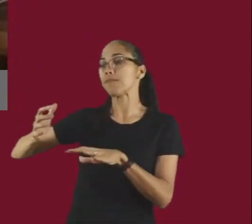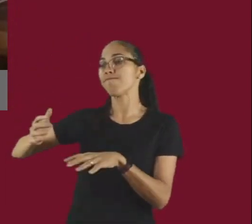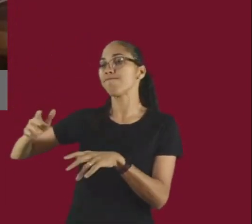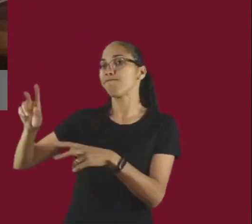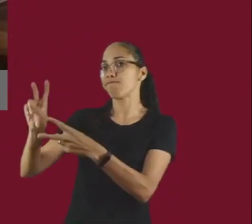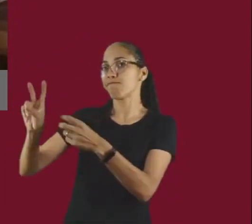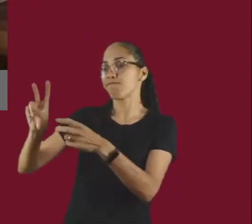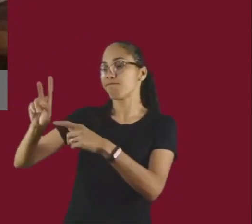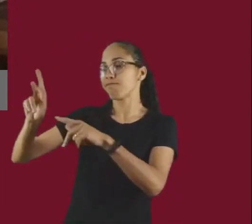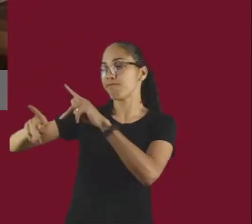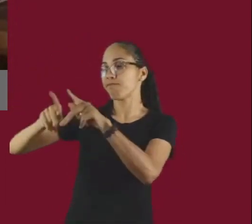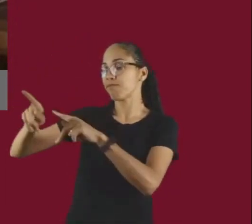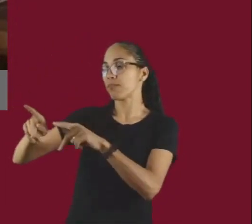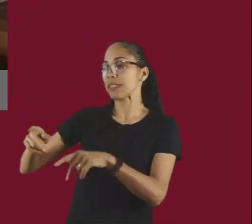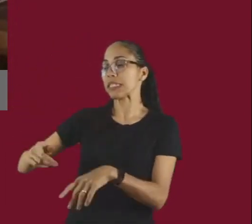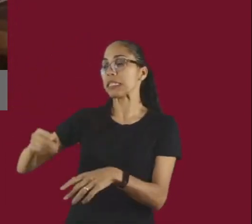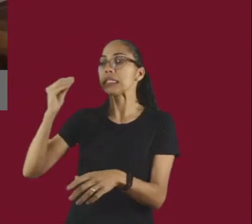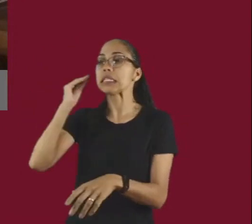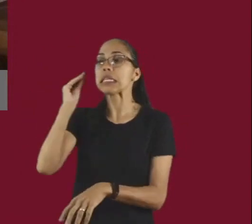tentem não morrer.